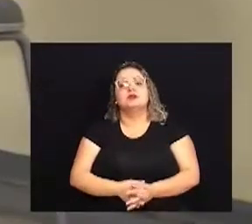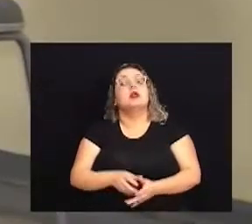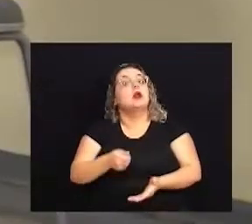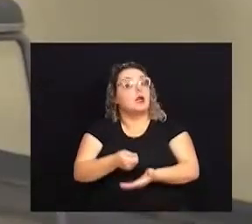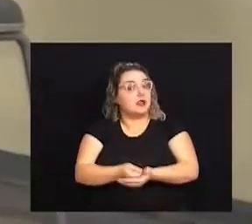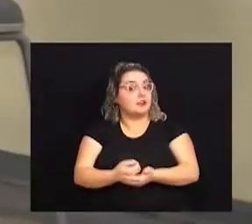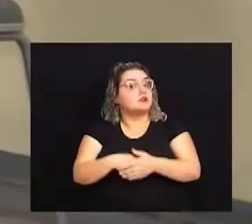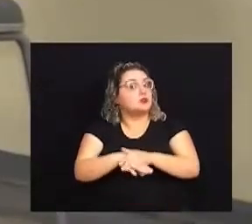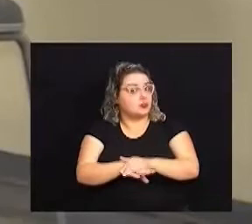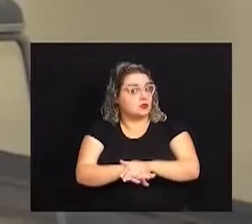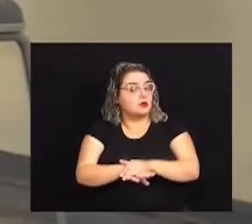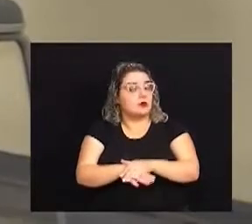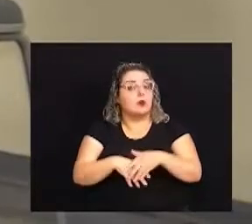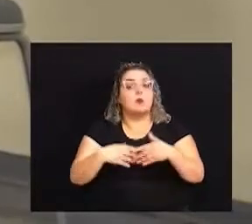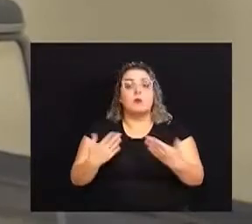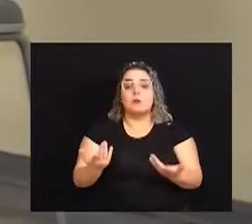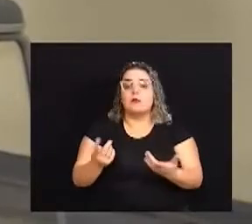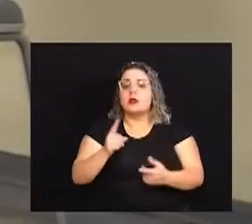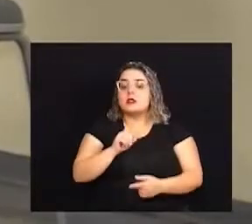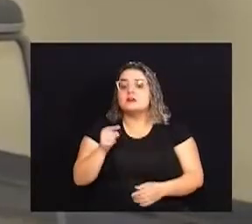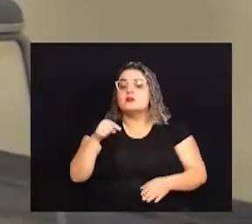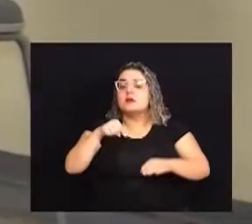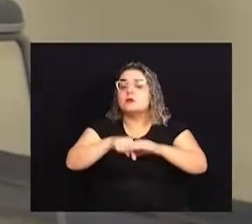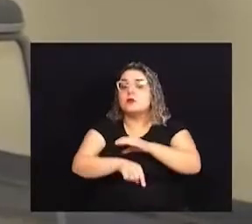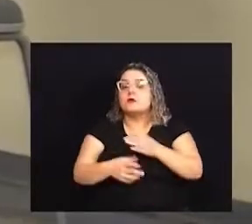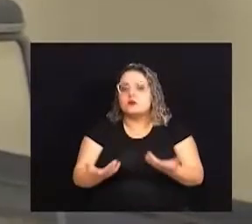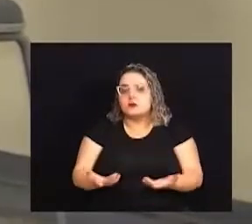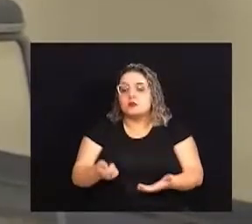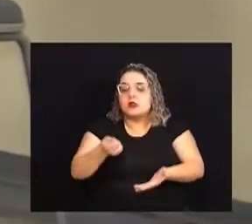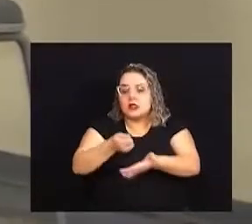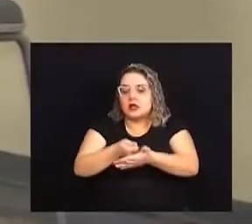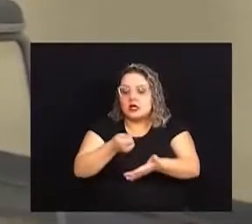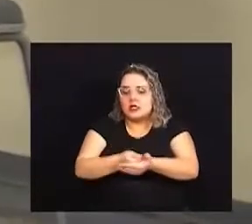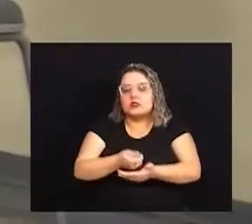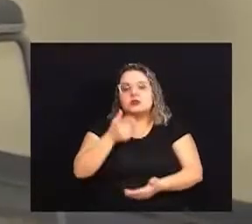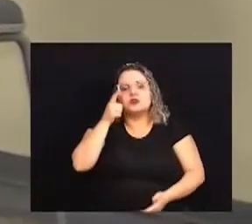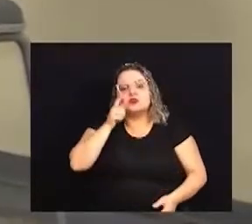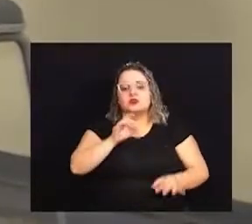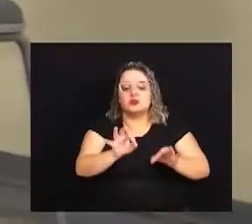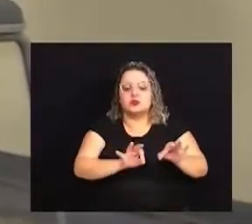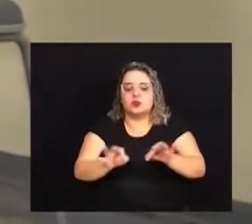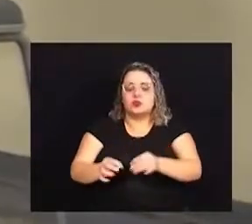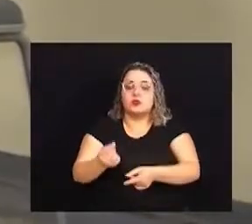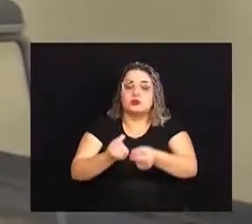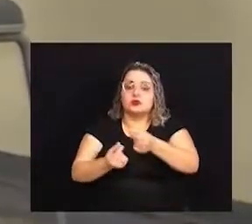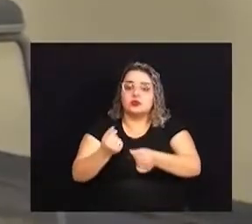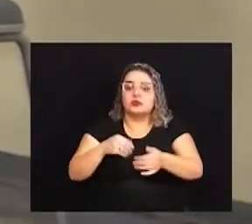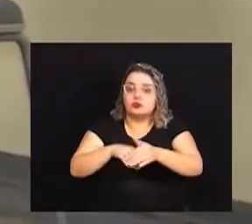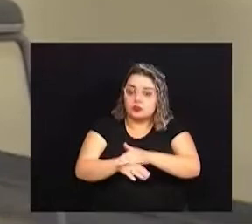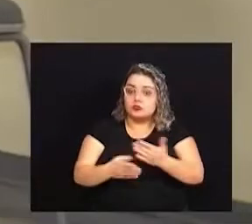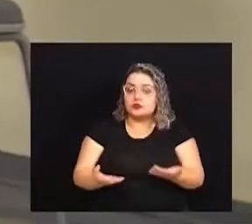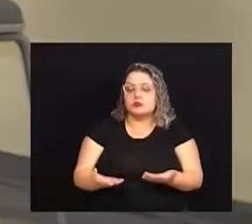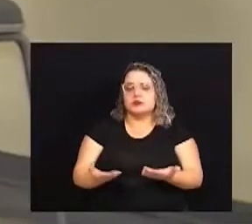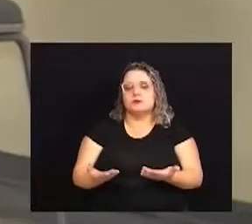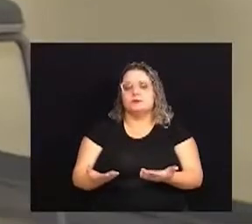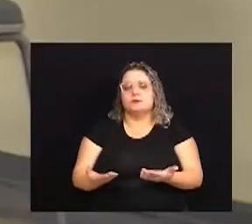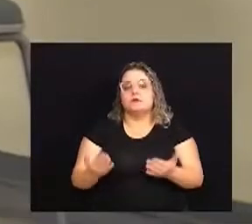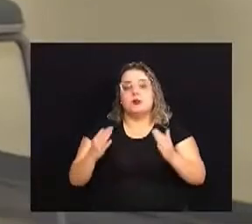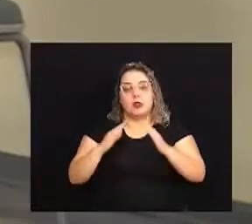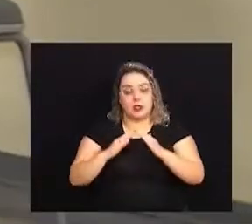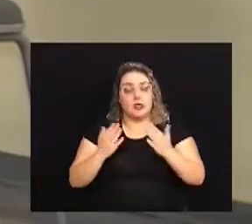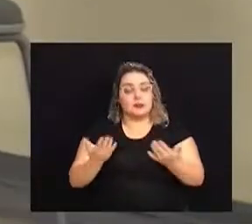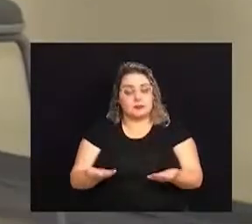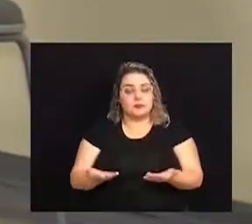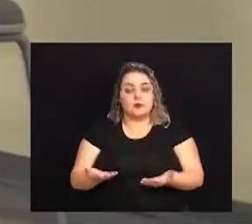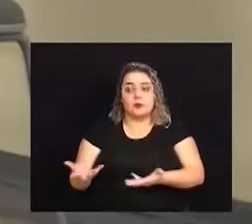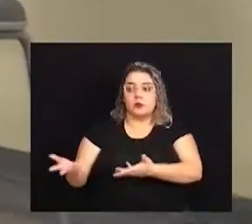gente garantir essa reserva, mas a gente ainda não se aprofundou para garantir que você consiga organizar esse seu orçamento, as suas contas em casa.